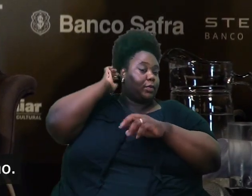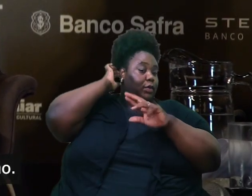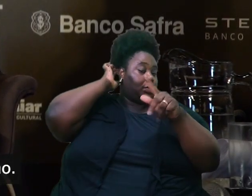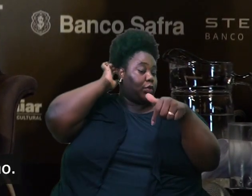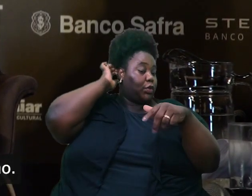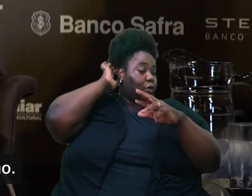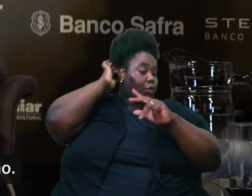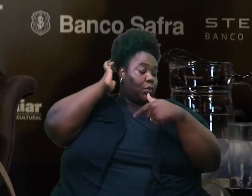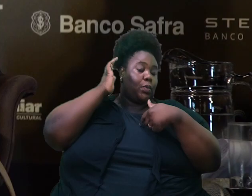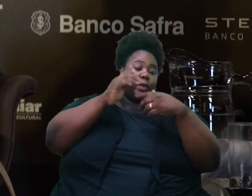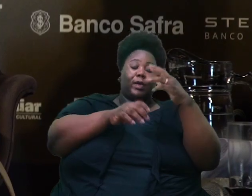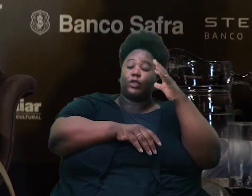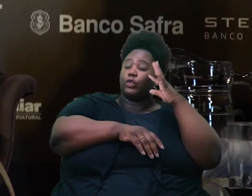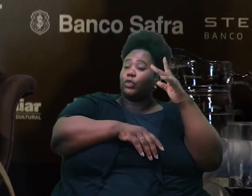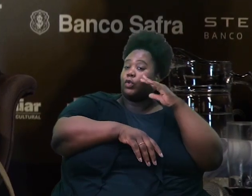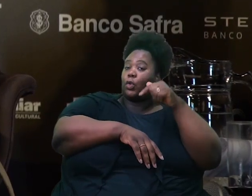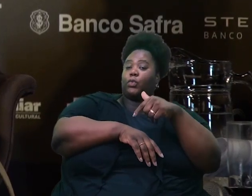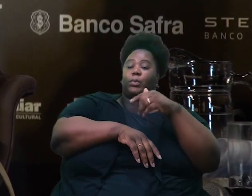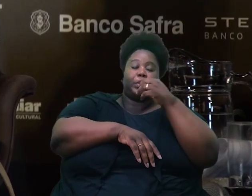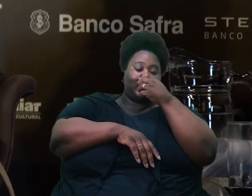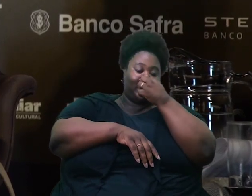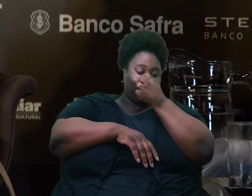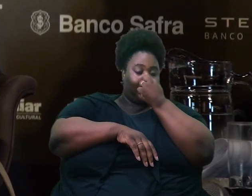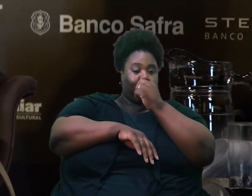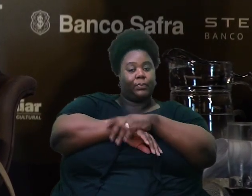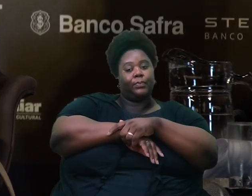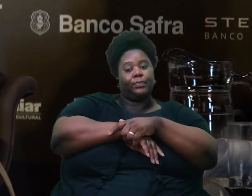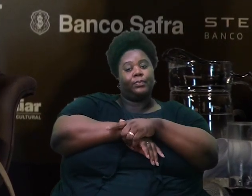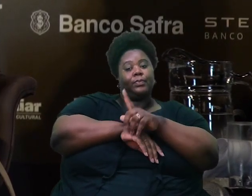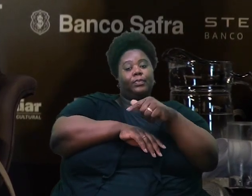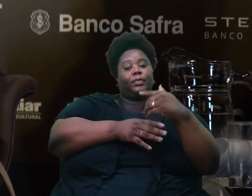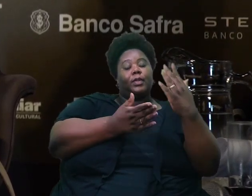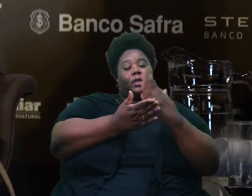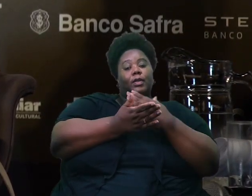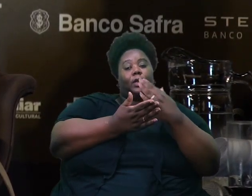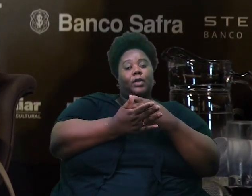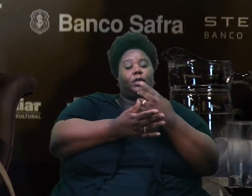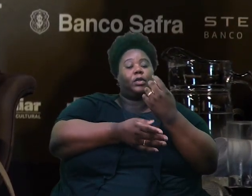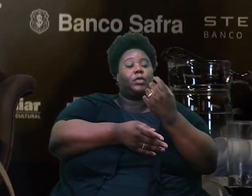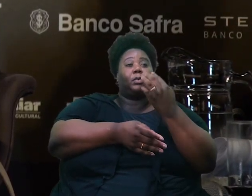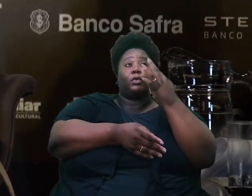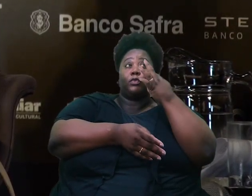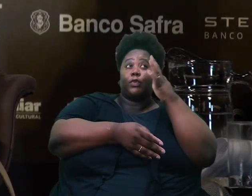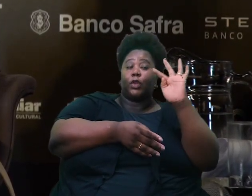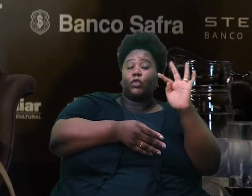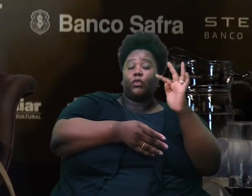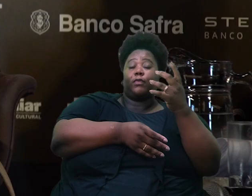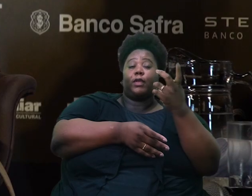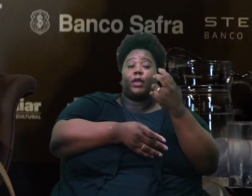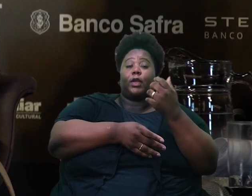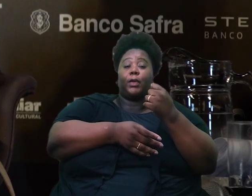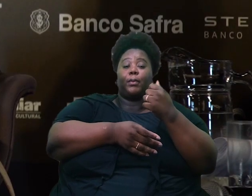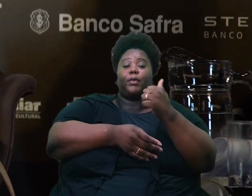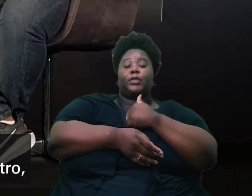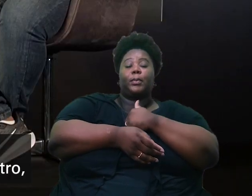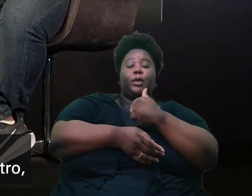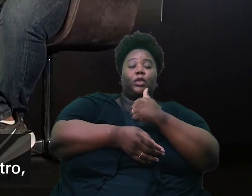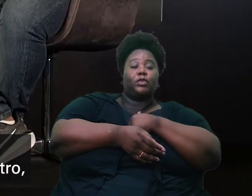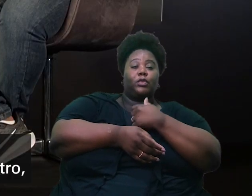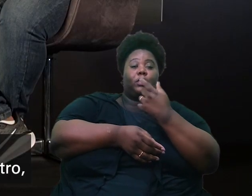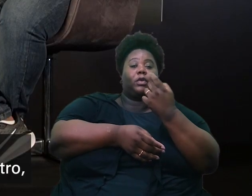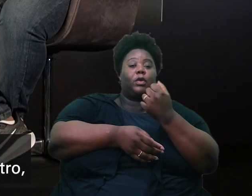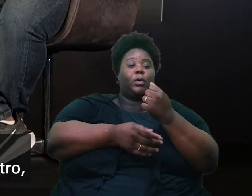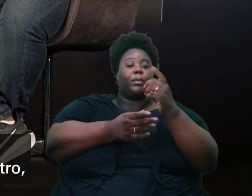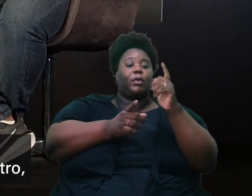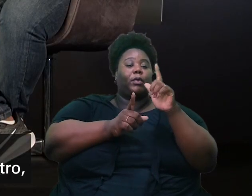ficção. Né? Isso aqui é um livro que é um pouco de filosofia, um pouco de antropologia, um pouco